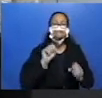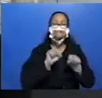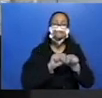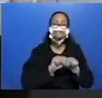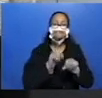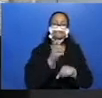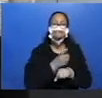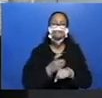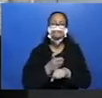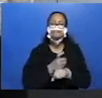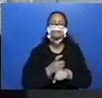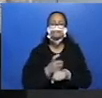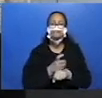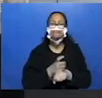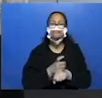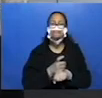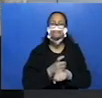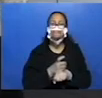substantivos e adjetivos.